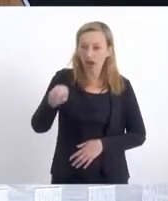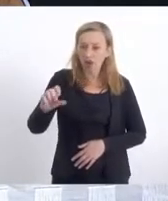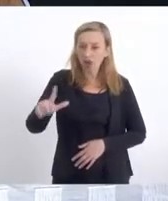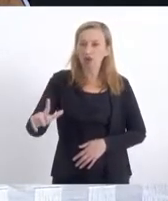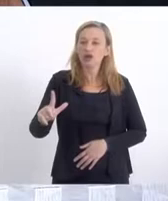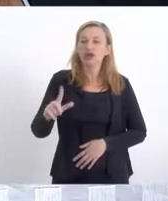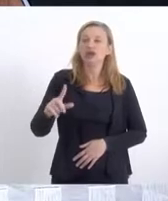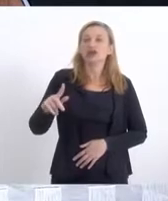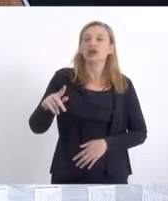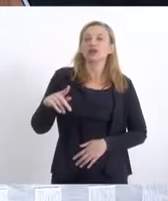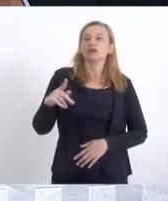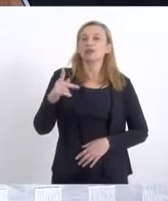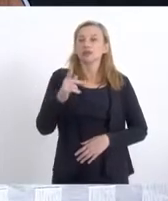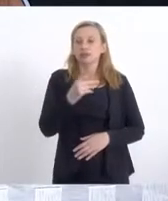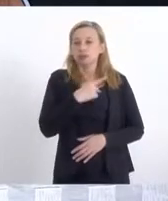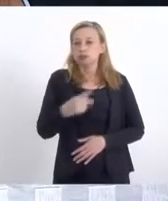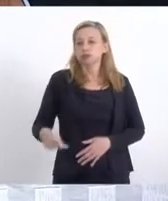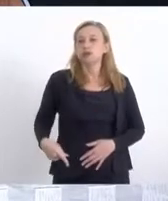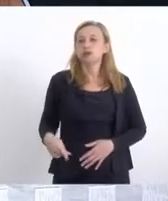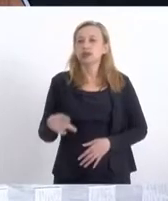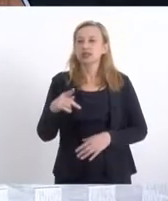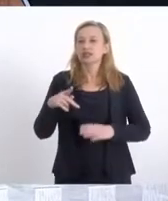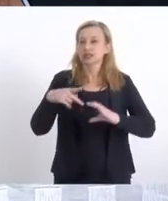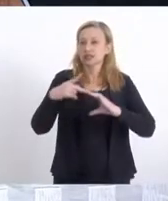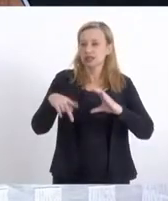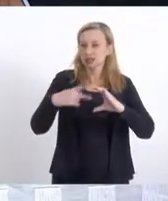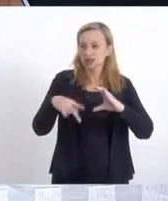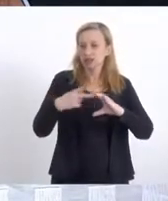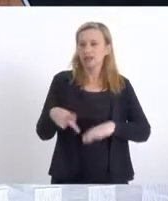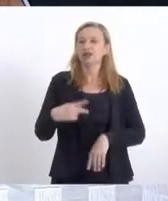Talva, Arthur, vereador de Talva,